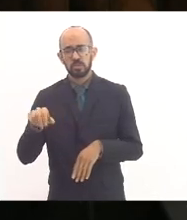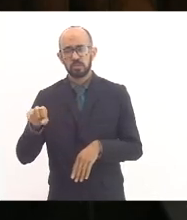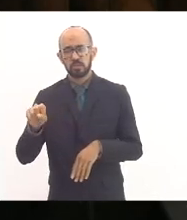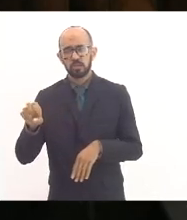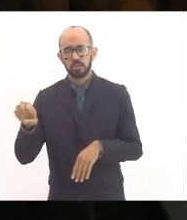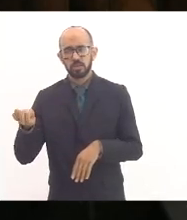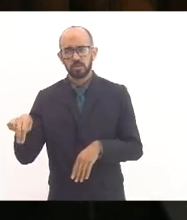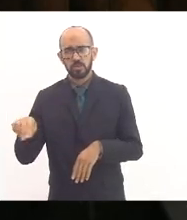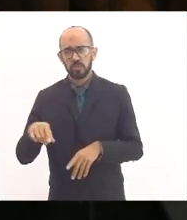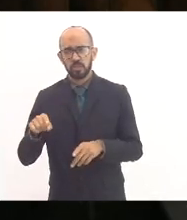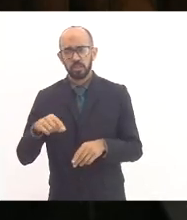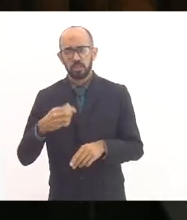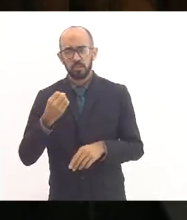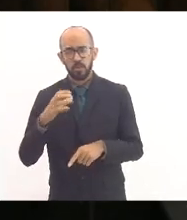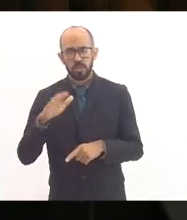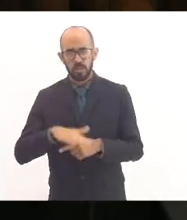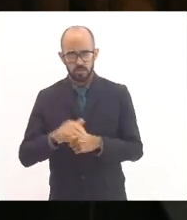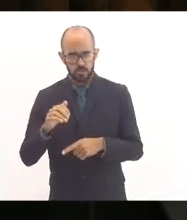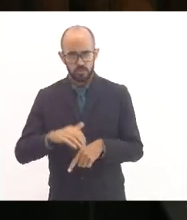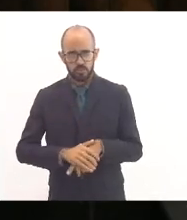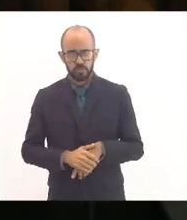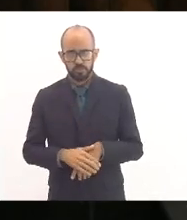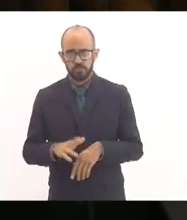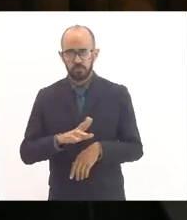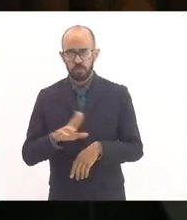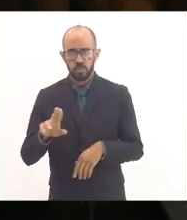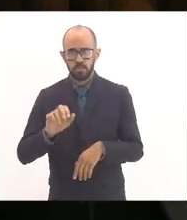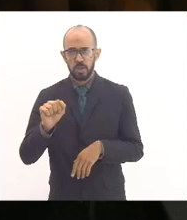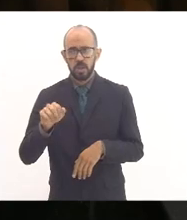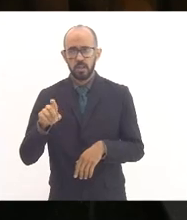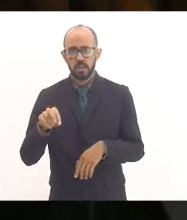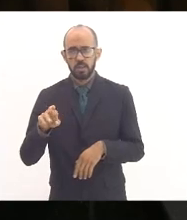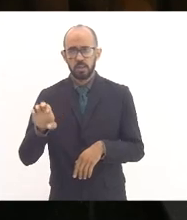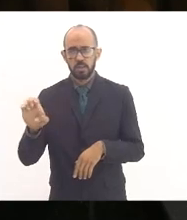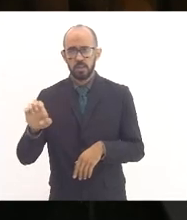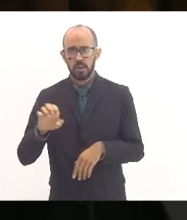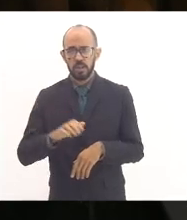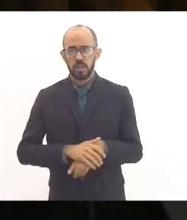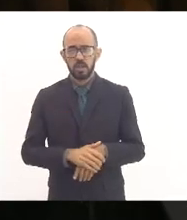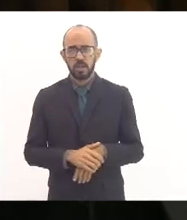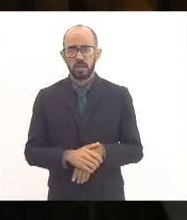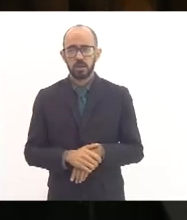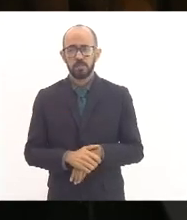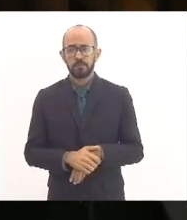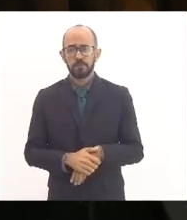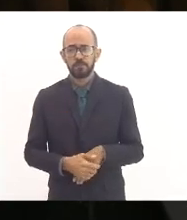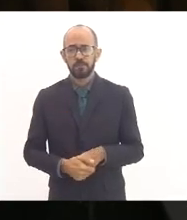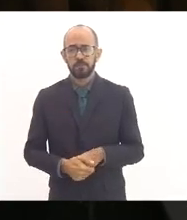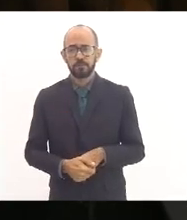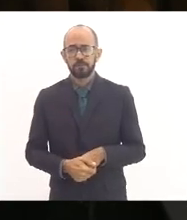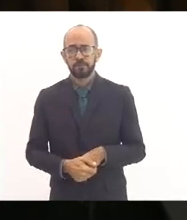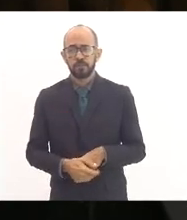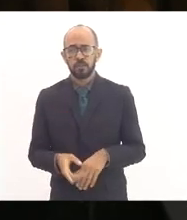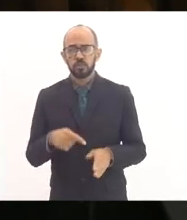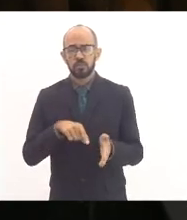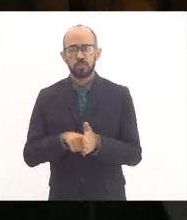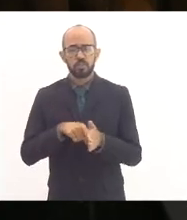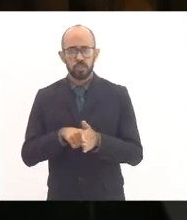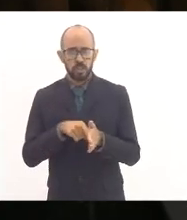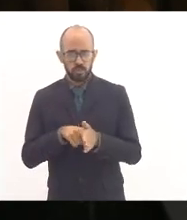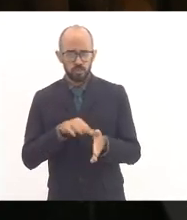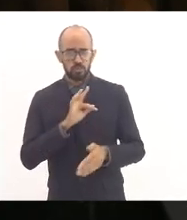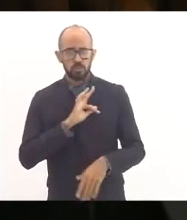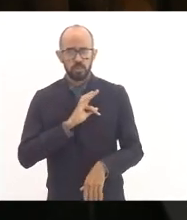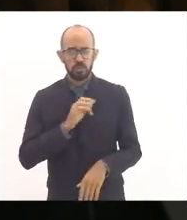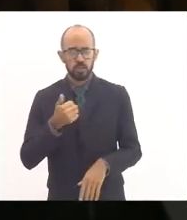e talvez mais aí do meu boa tarde não né André barbato André barbato fazer a longe o microfone aqui só investigador policial há